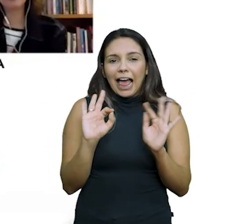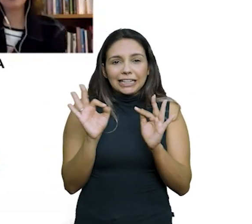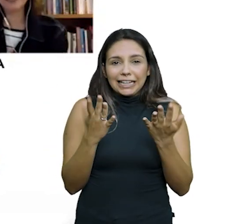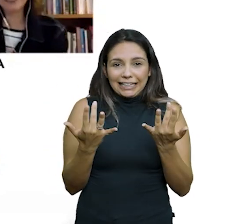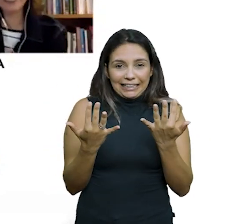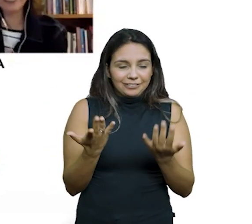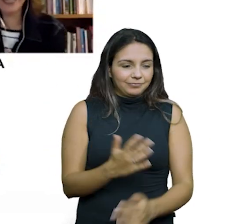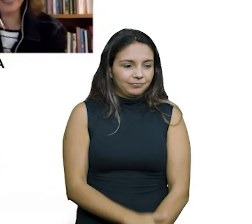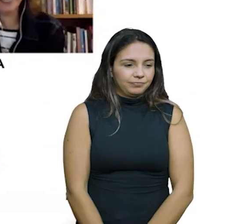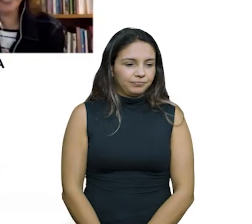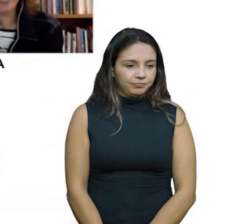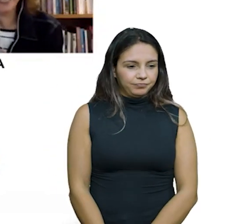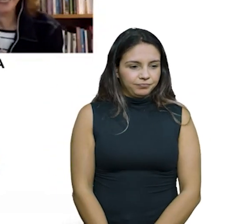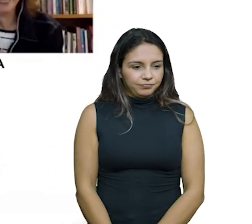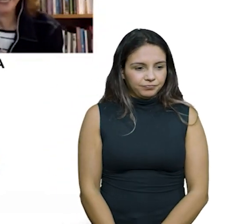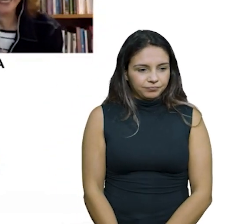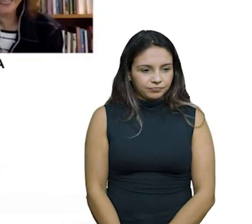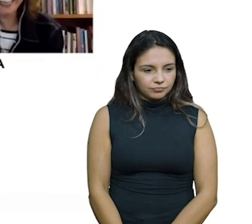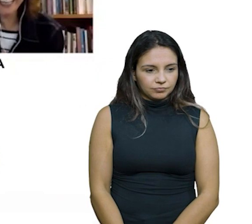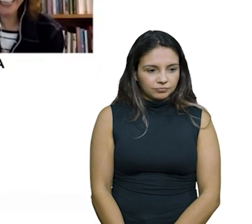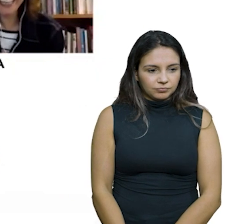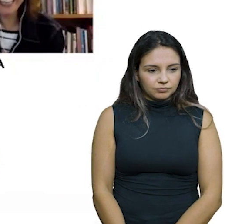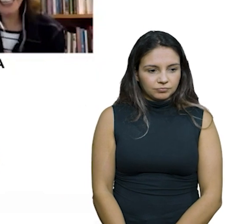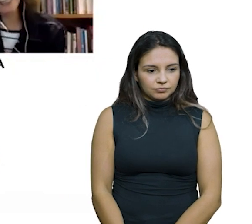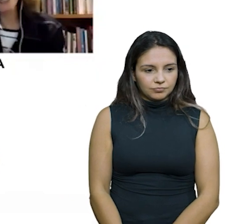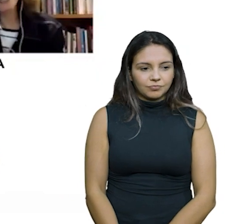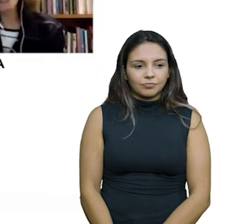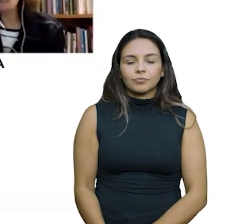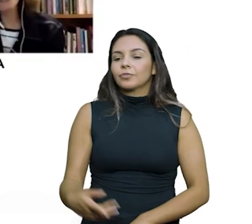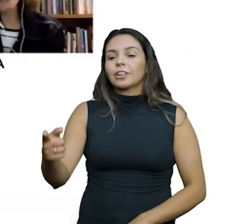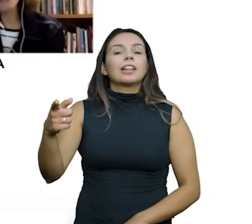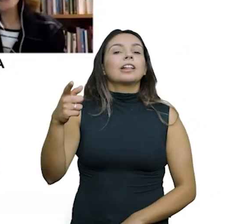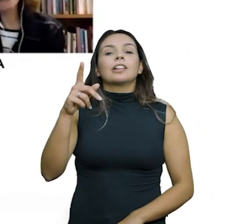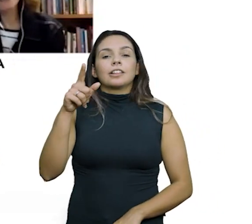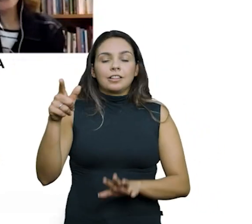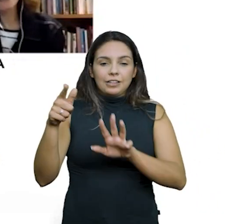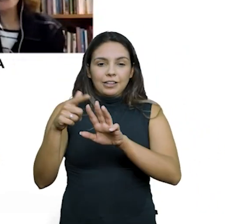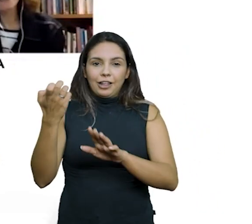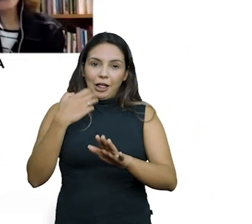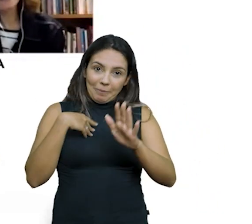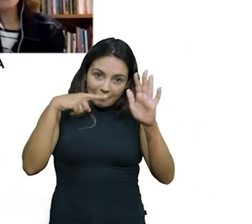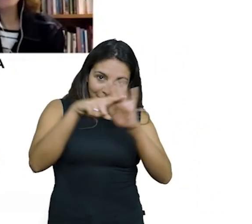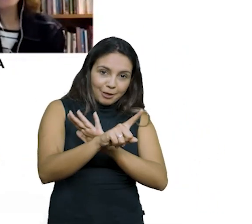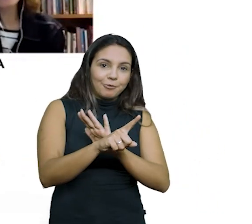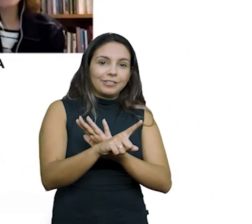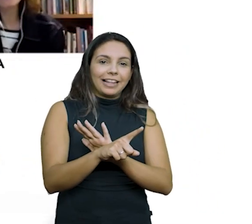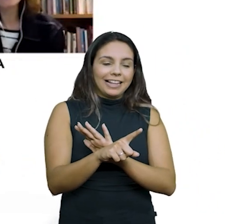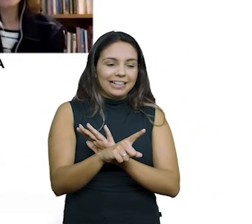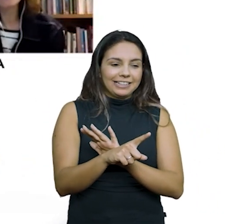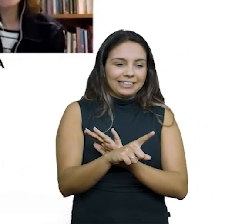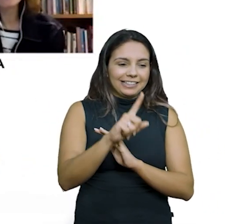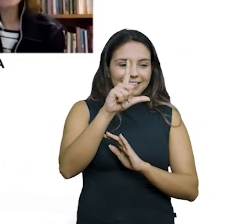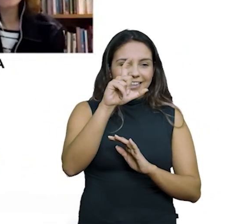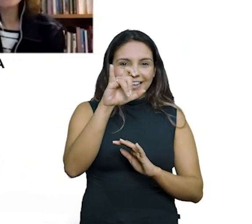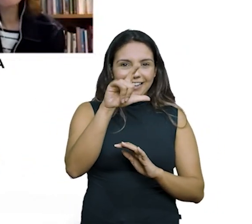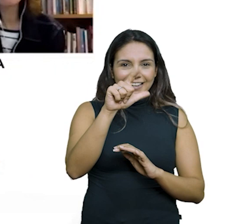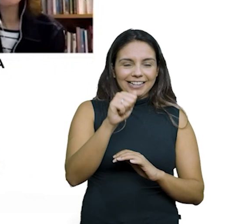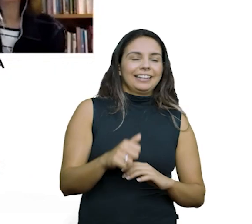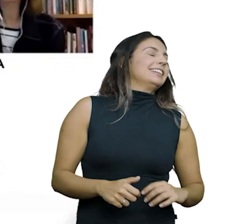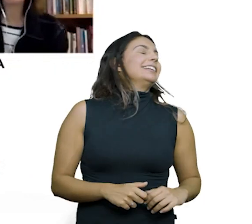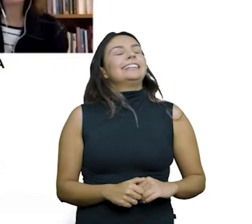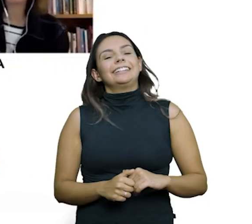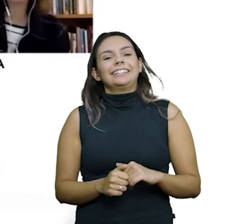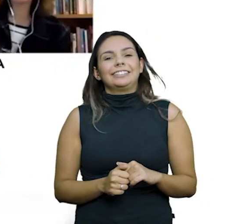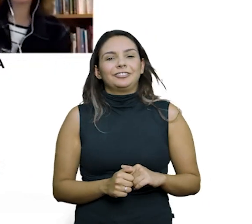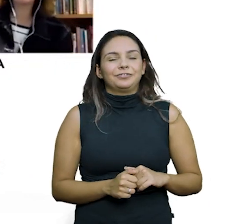Afonso. Tá bom, gente. Olha, Nós tínhamos perguntas. E aí, aquele momento que nós íamos perguntar para a Leila? Pois eu